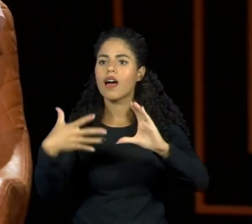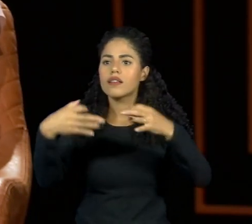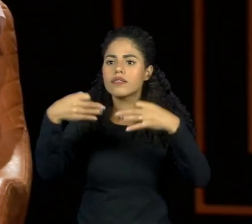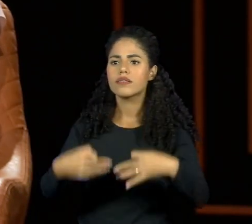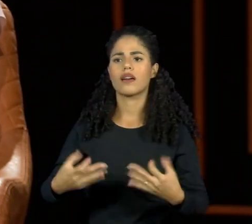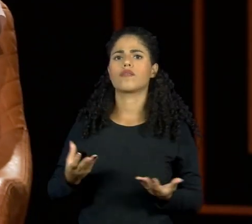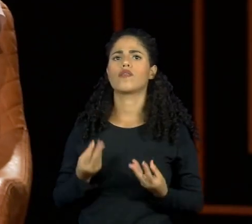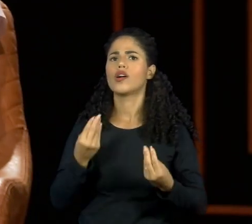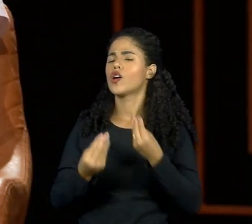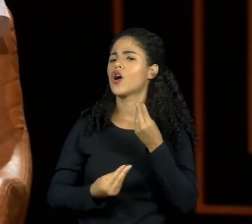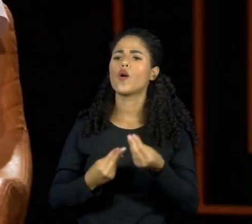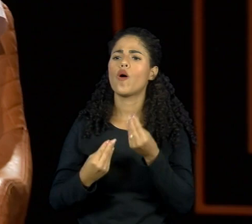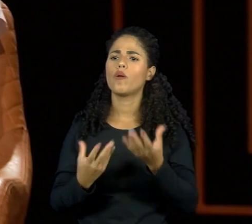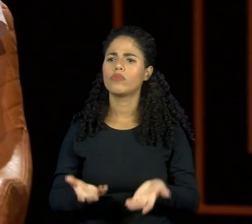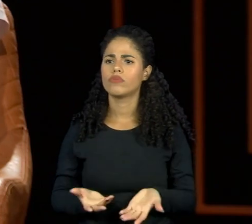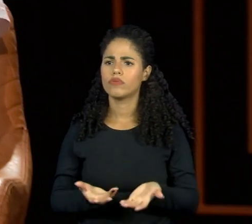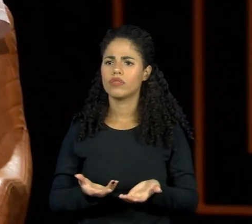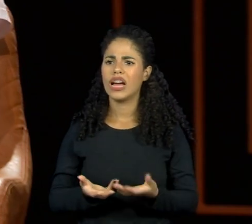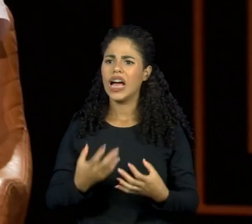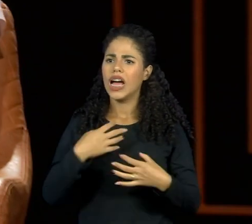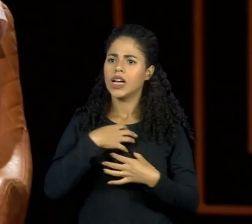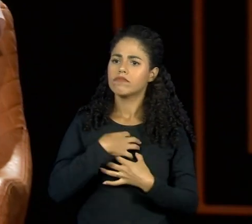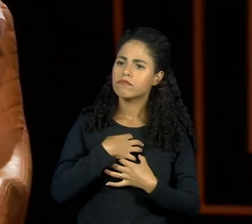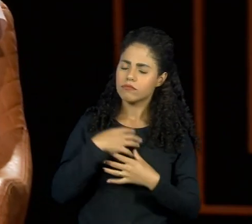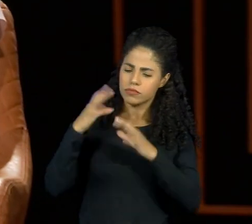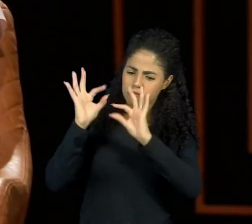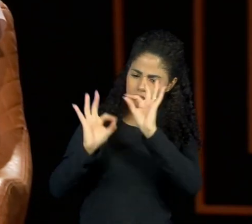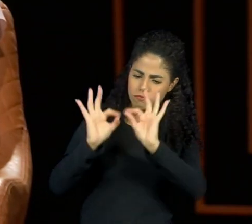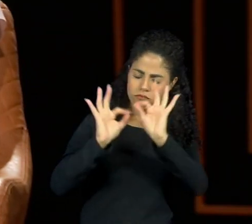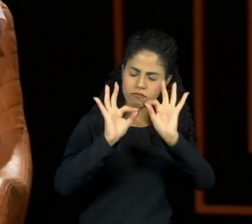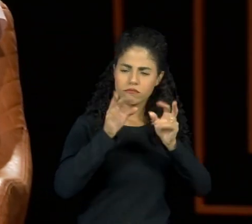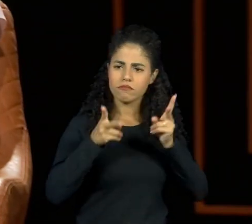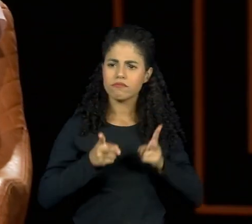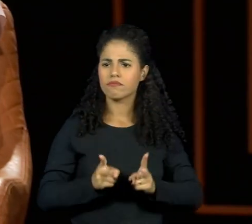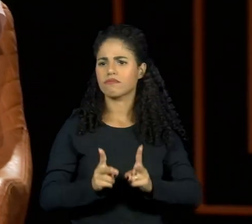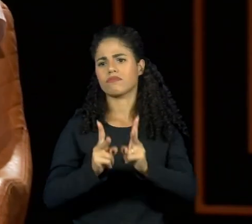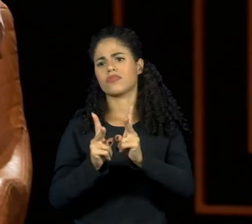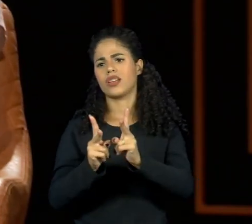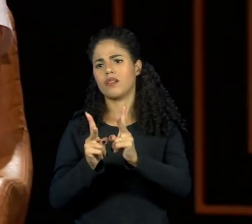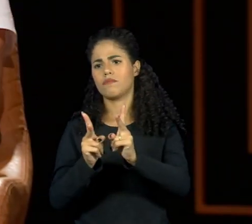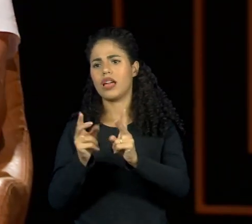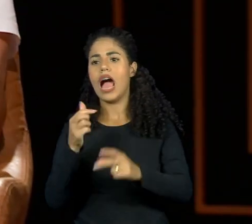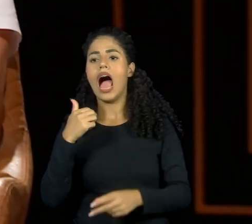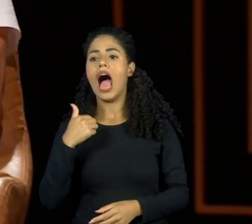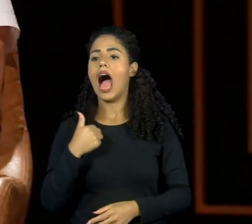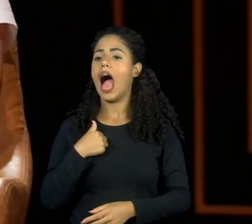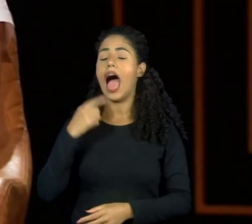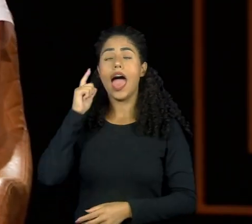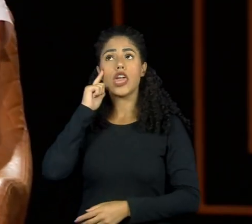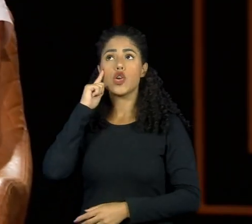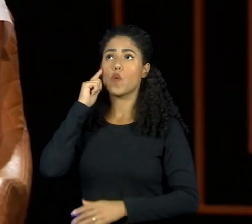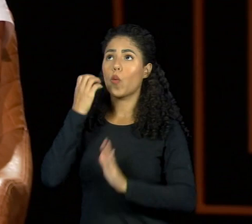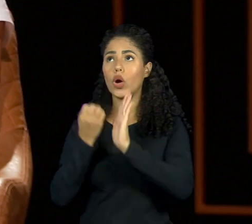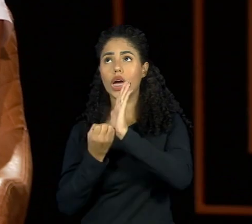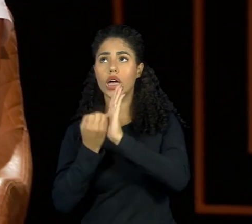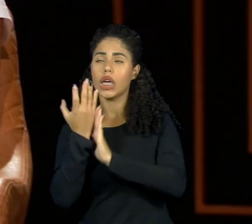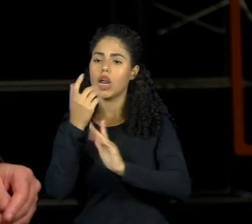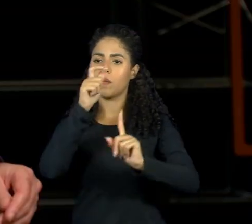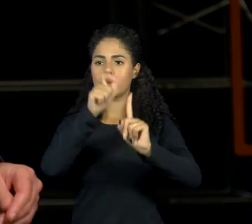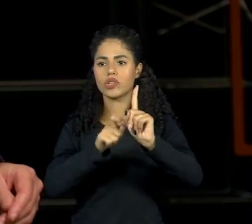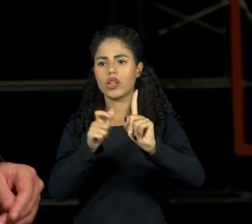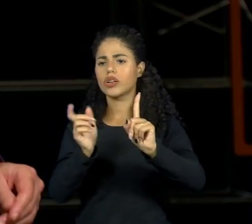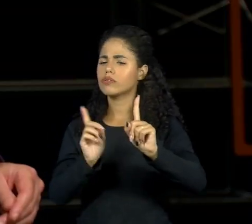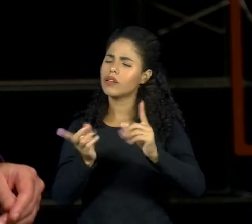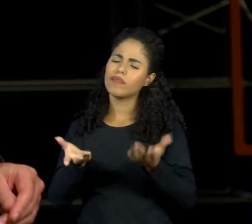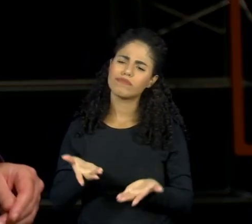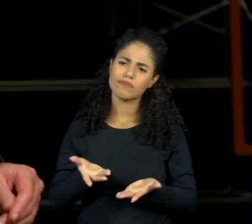pudor, nunca foi planejado. Né? Eu nunca vou construir um personagem, não. Sim, mas isso vem